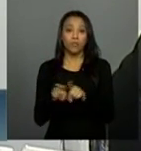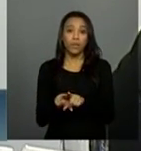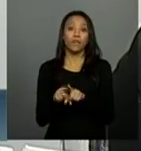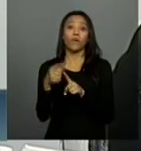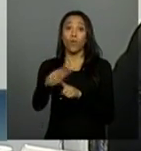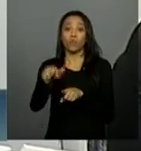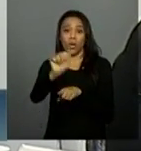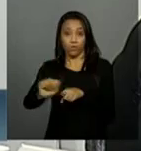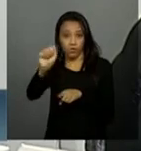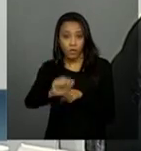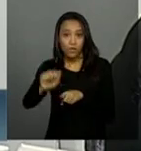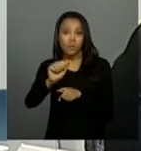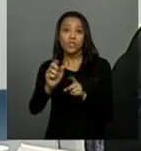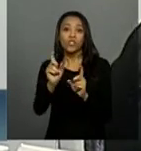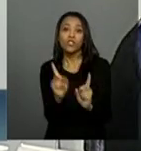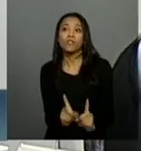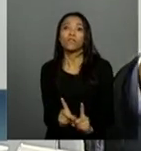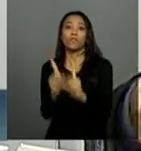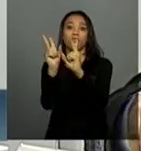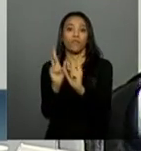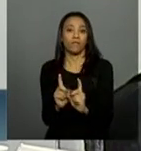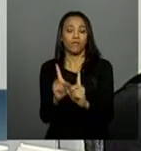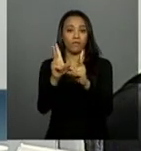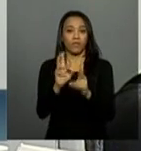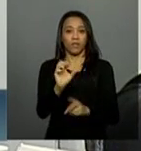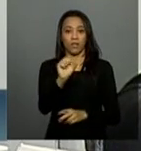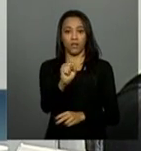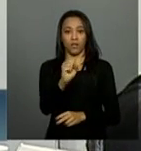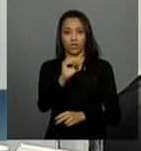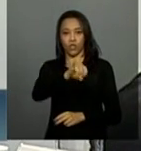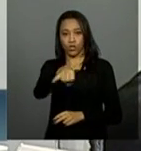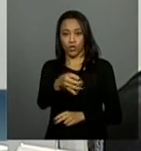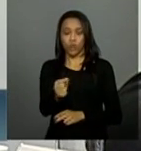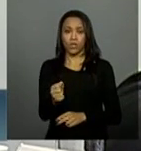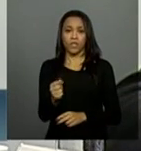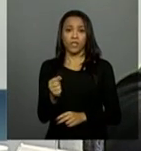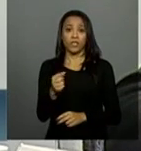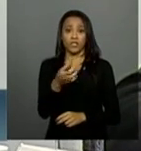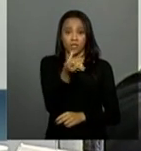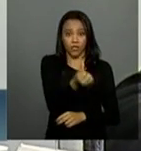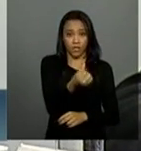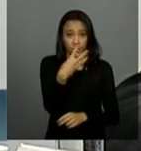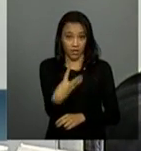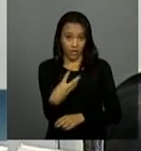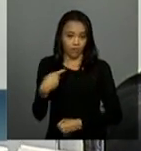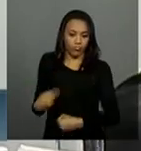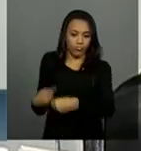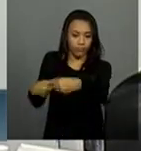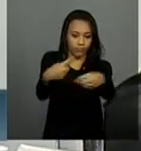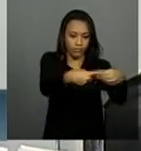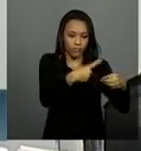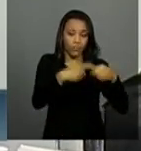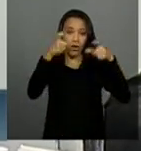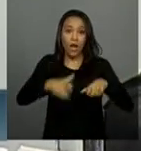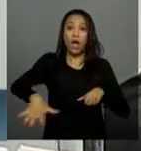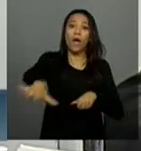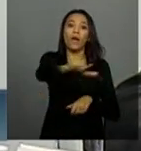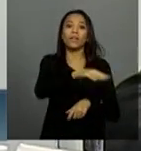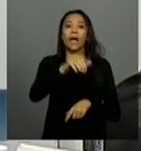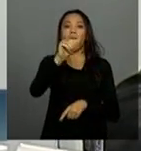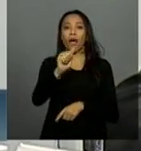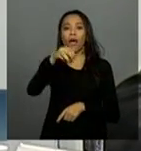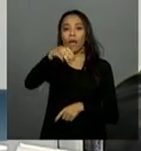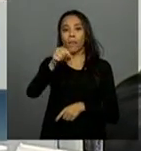Produtores e de Exportadores de Soja, e dos 73 municípios da Amazônia que produzem soja,